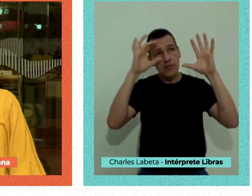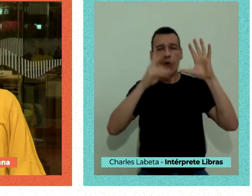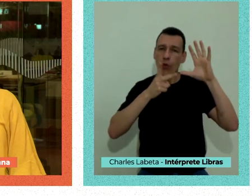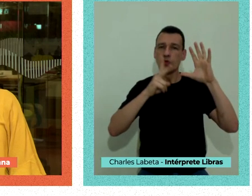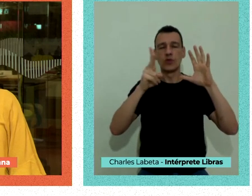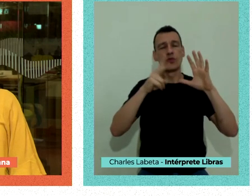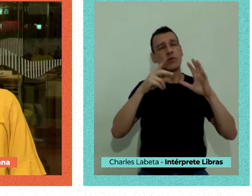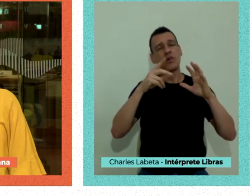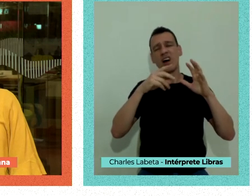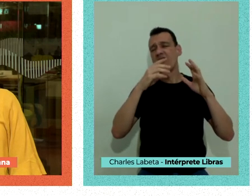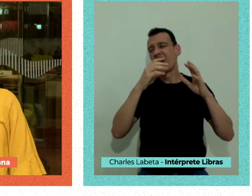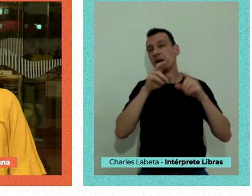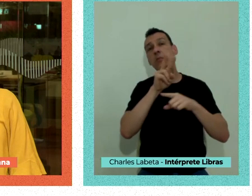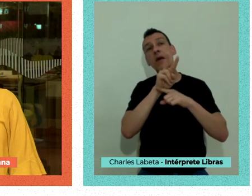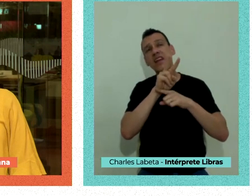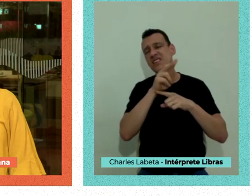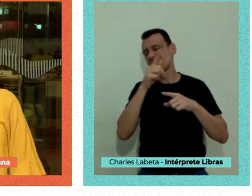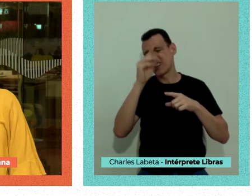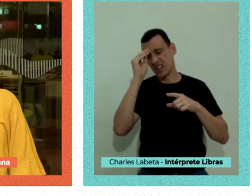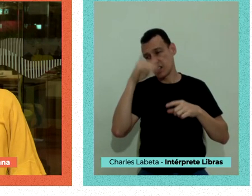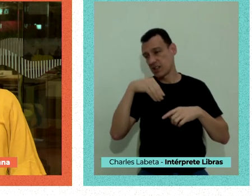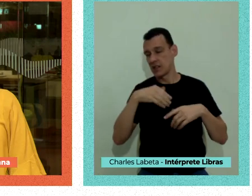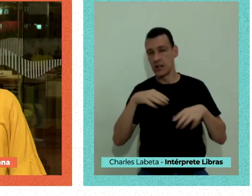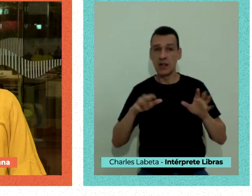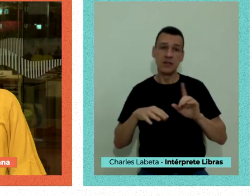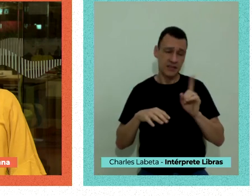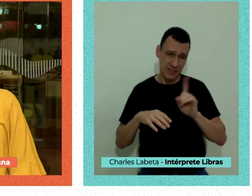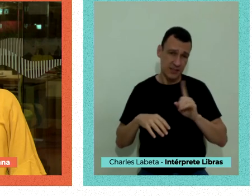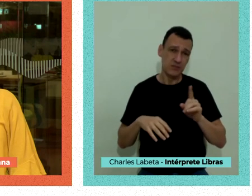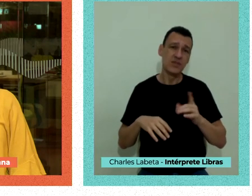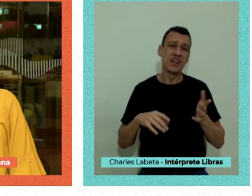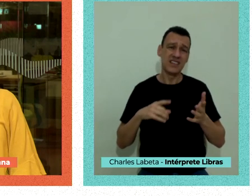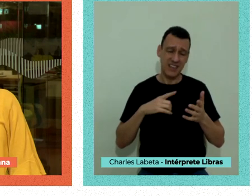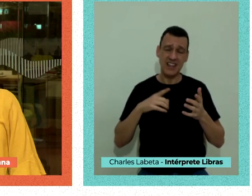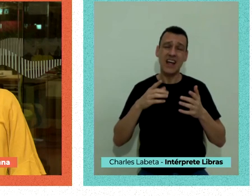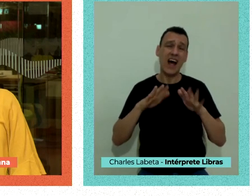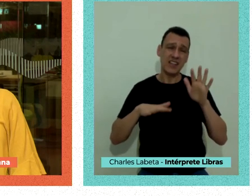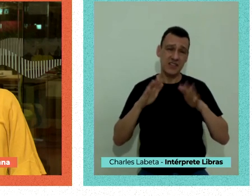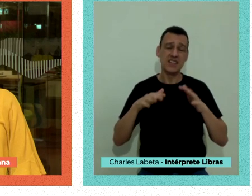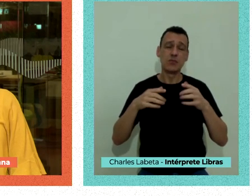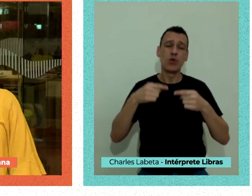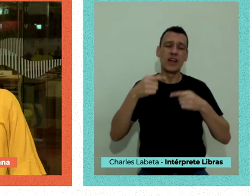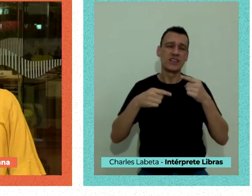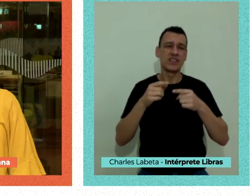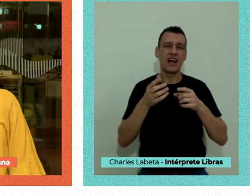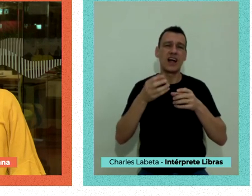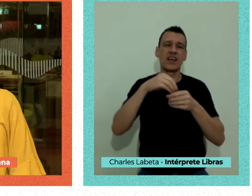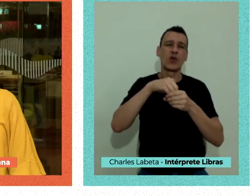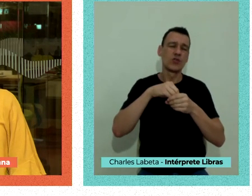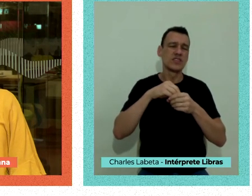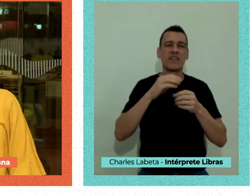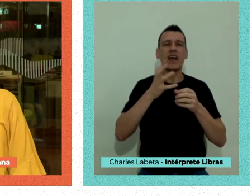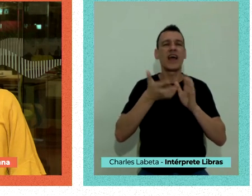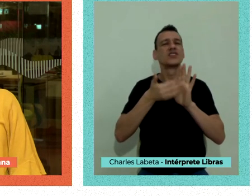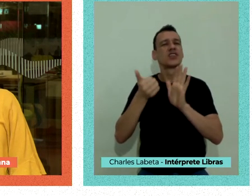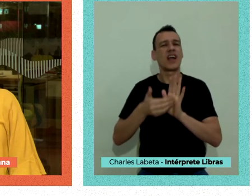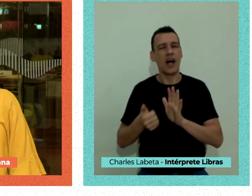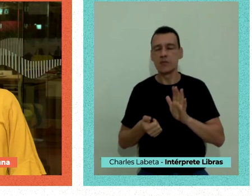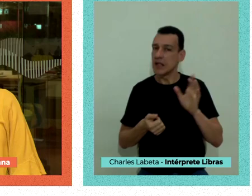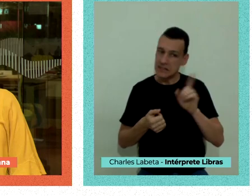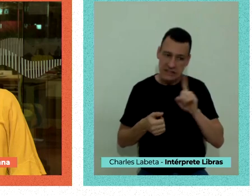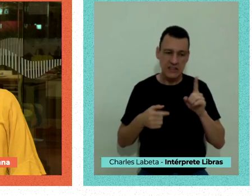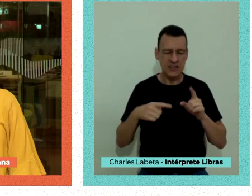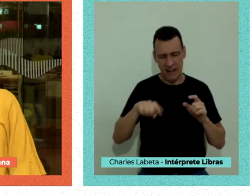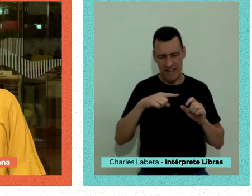um momento muito difícil de desmonte de políticas inclusivas, inclusive, né? Então, a gente precisa ser muito mais forte,